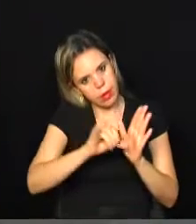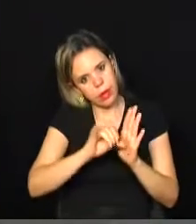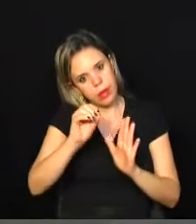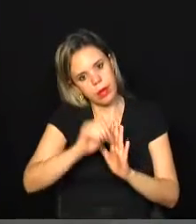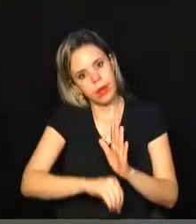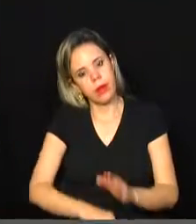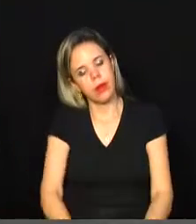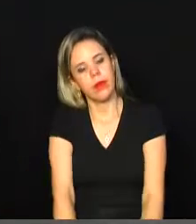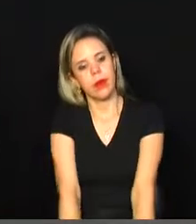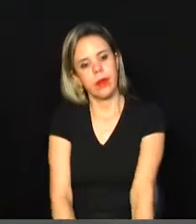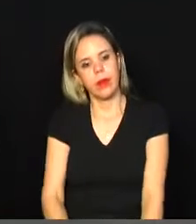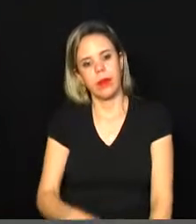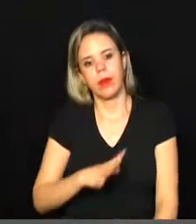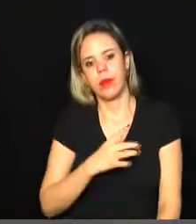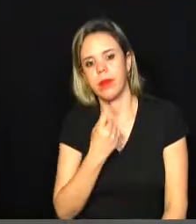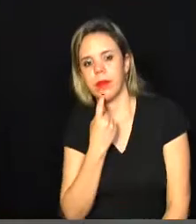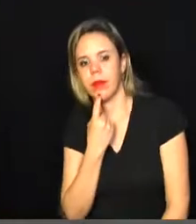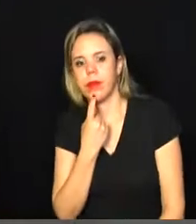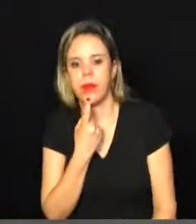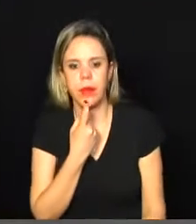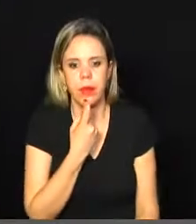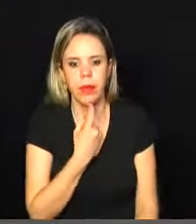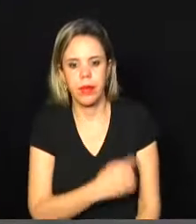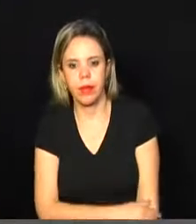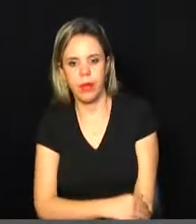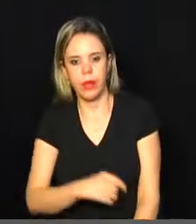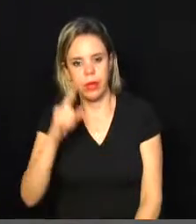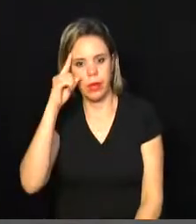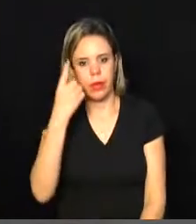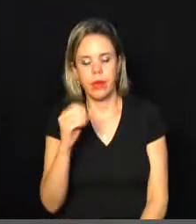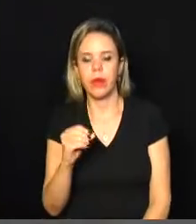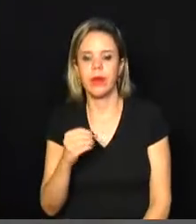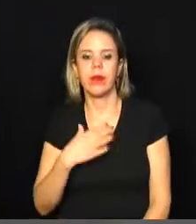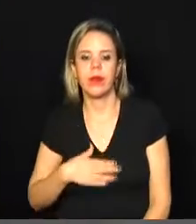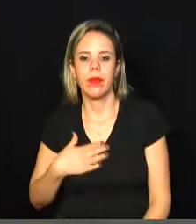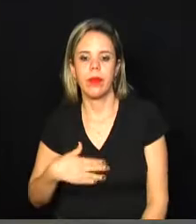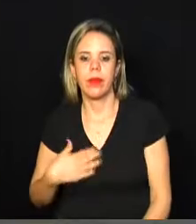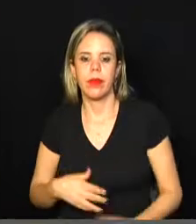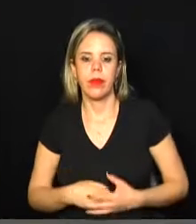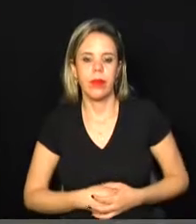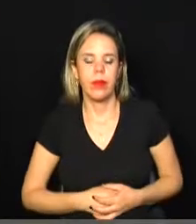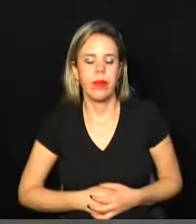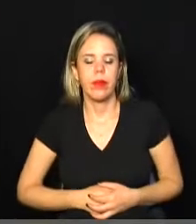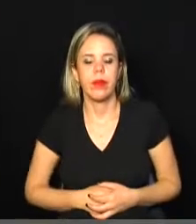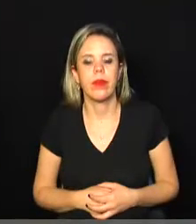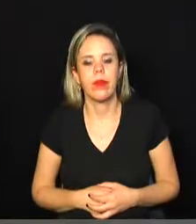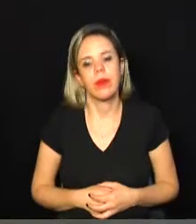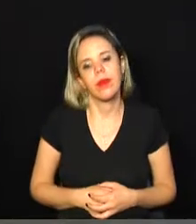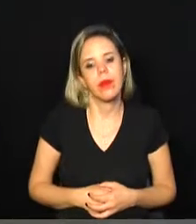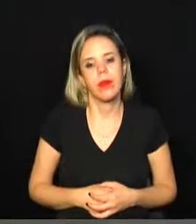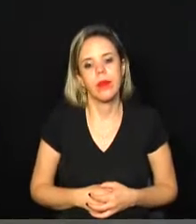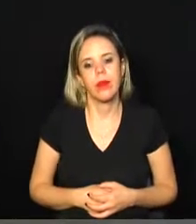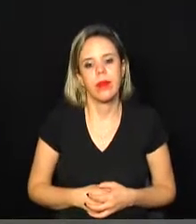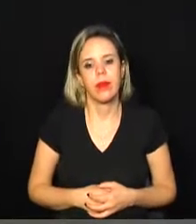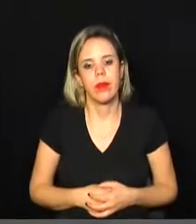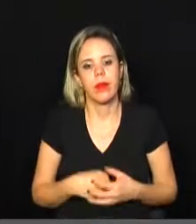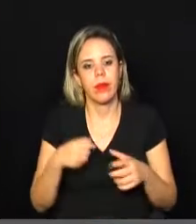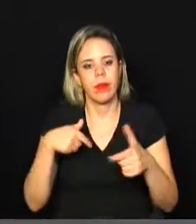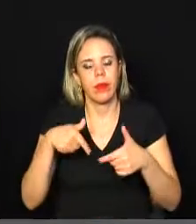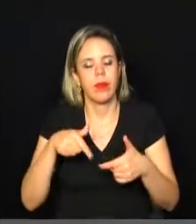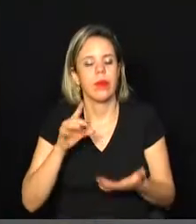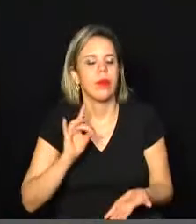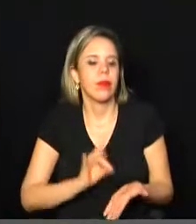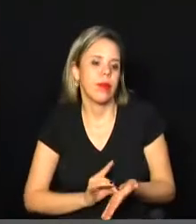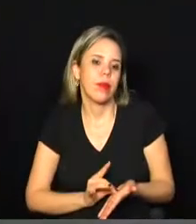diário oficial do município de Campinas no dia dez de agosto por se tratar uma atividade